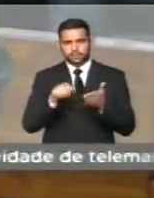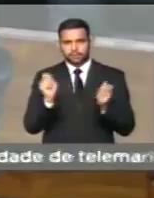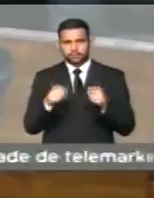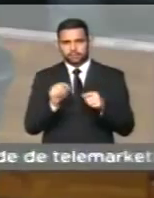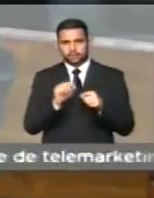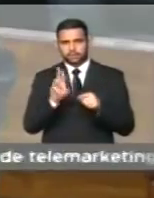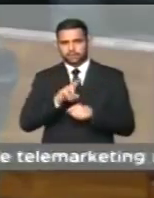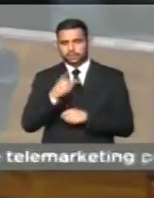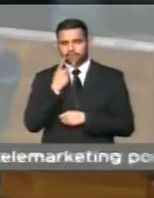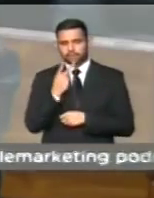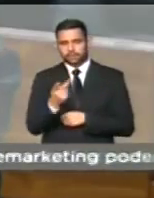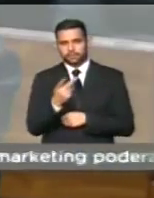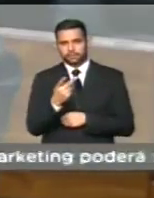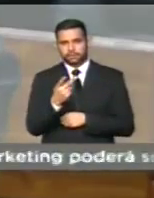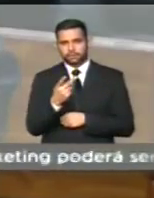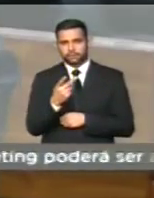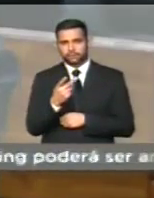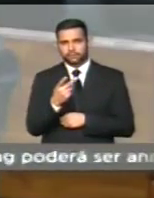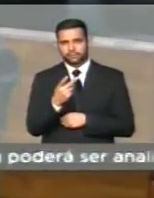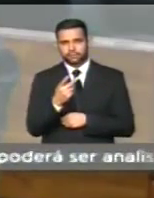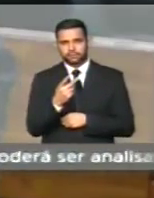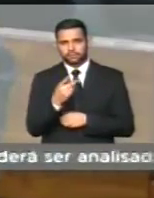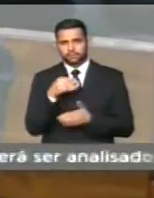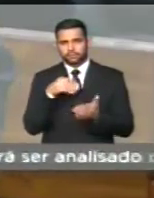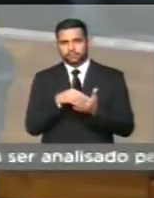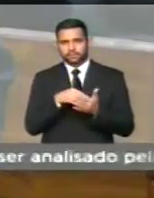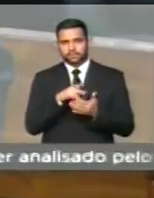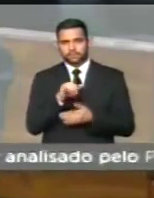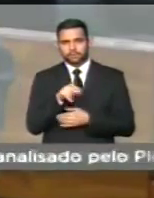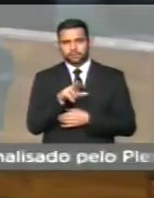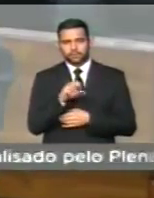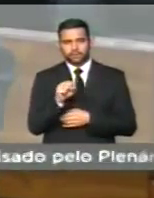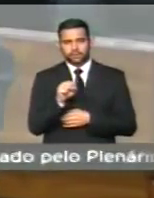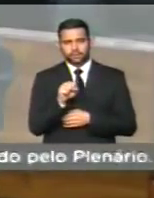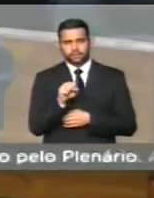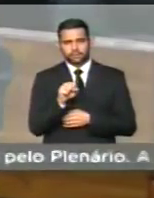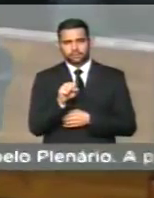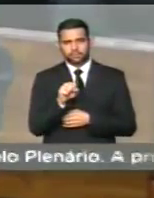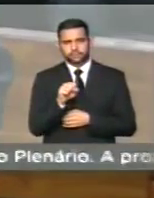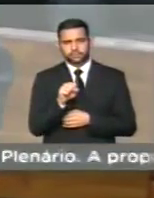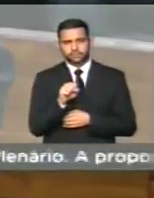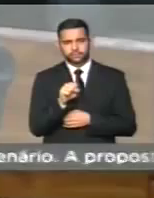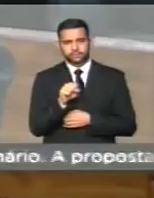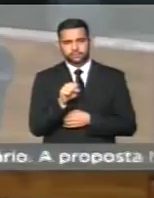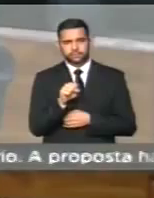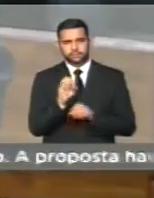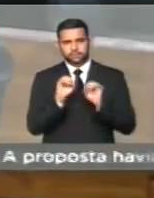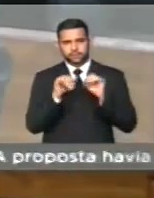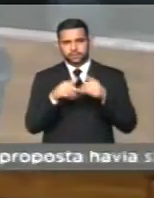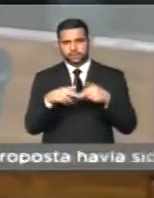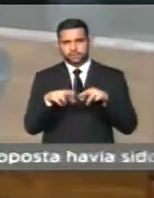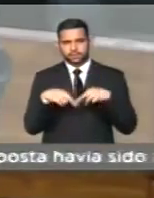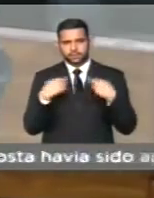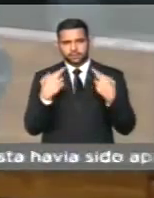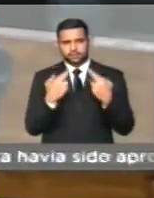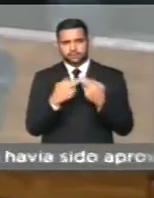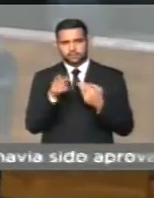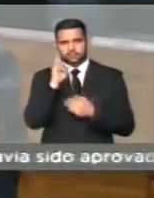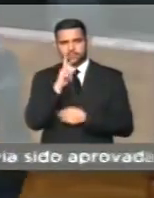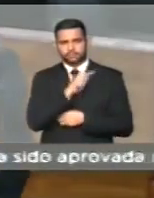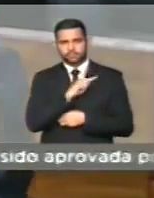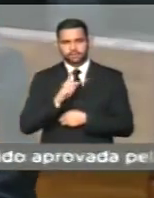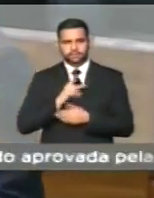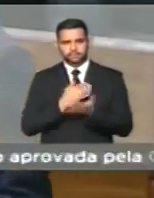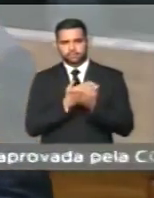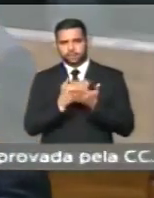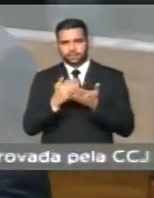poderão usar da palavra pelo passe improrrogáveis. Improrrogáveis. Terminado o expediente, senhor presidente,